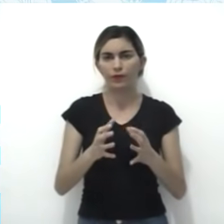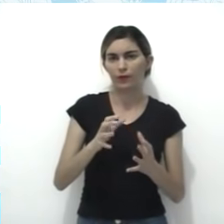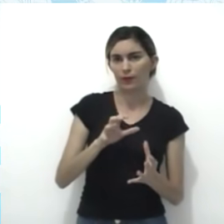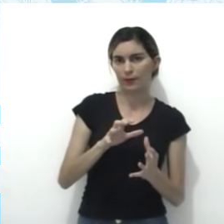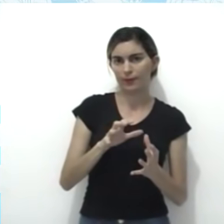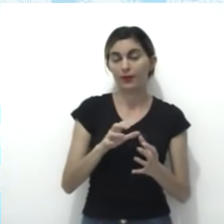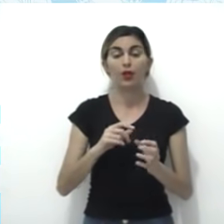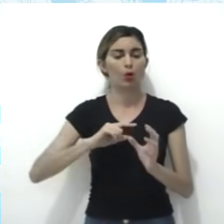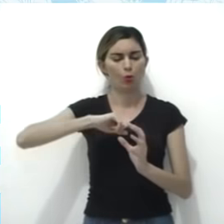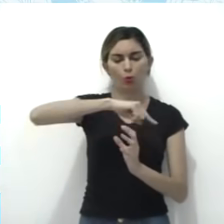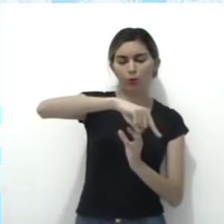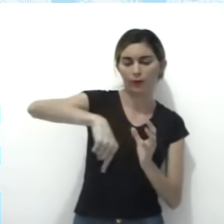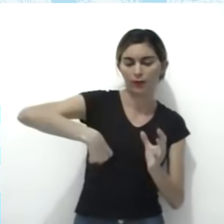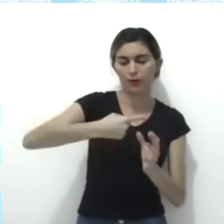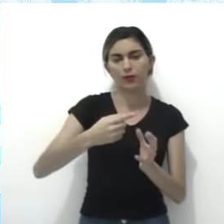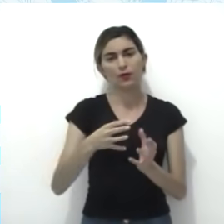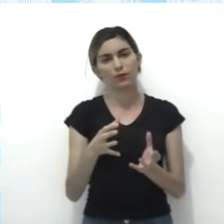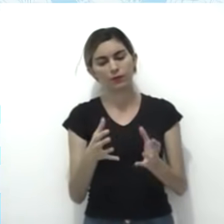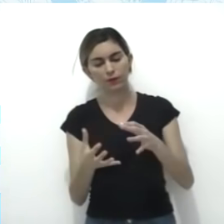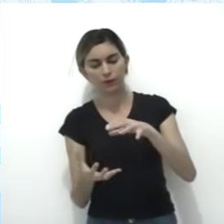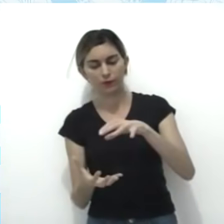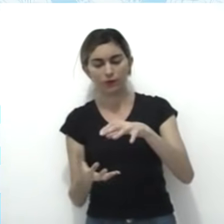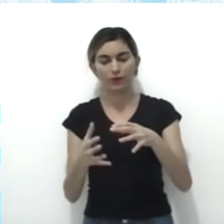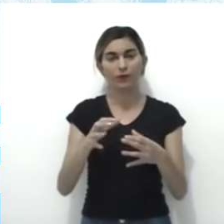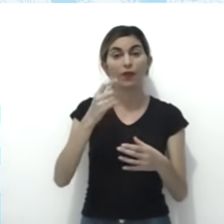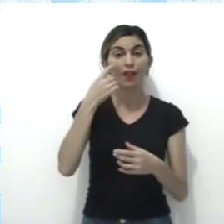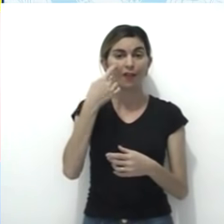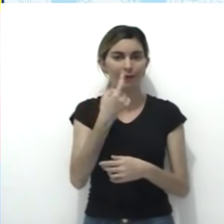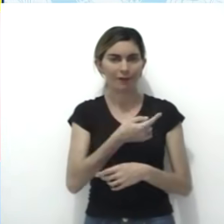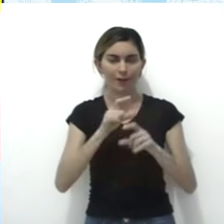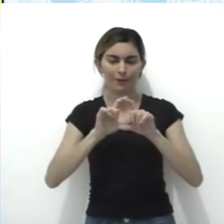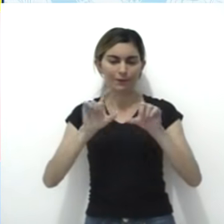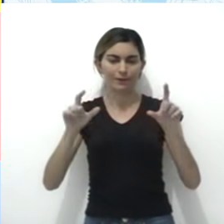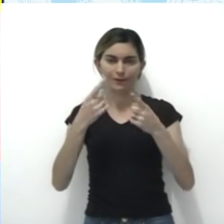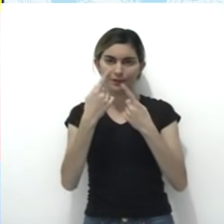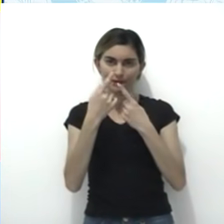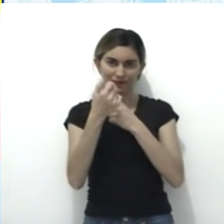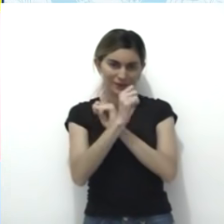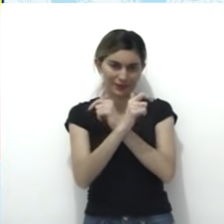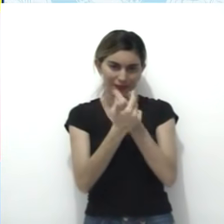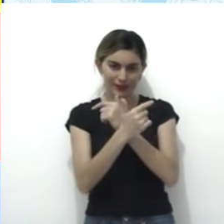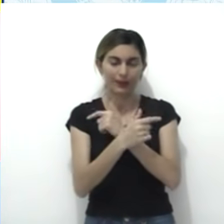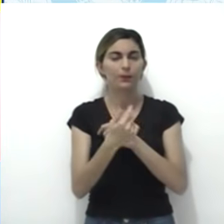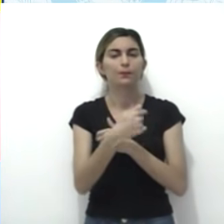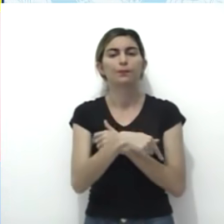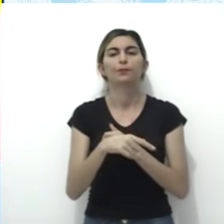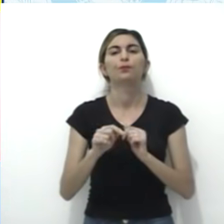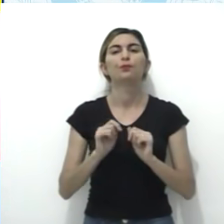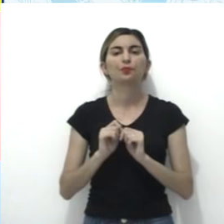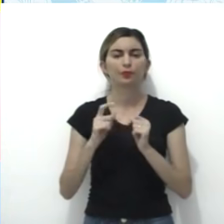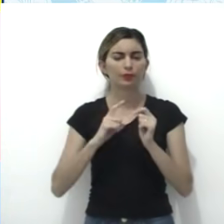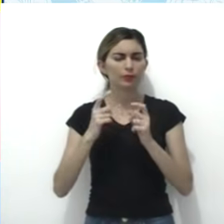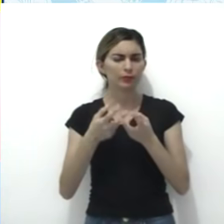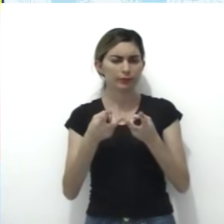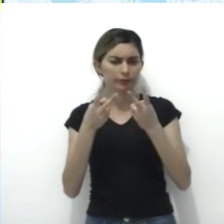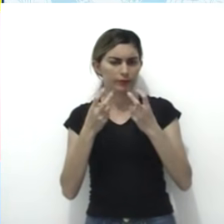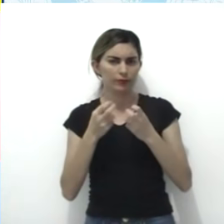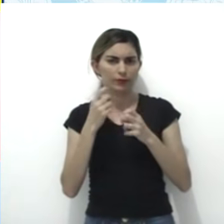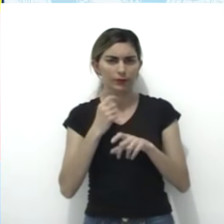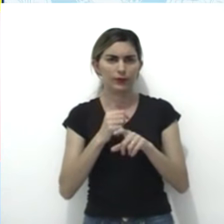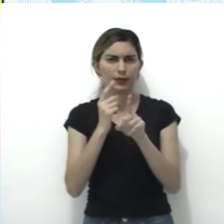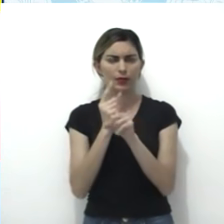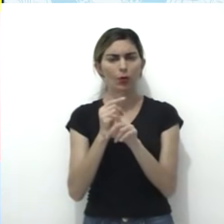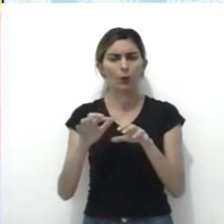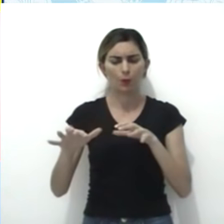tá bom sobre o movimento de rotação vamos ver na imagem uma animação vejamos a rotação nesta animação a